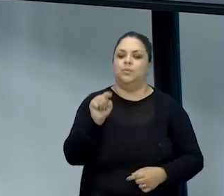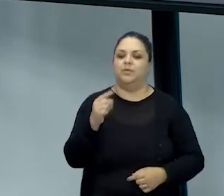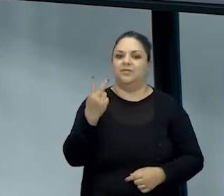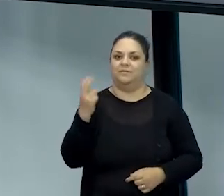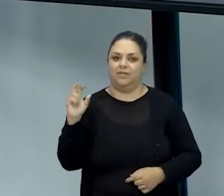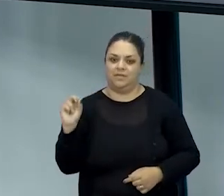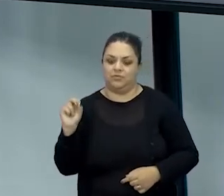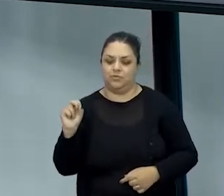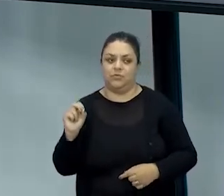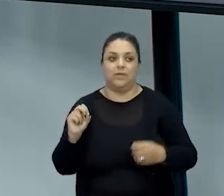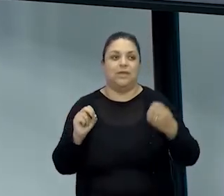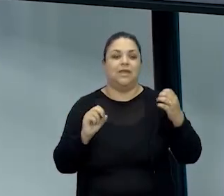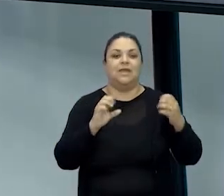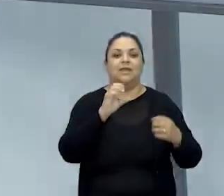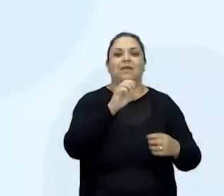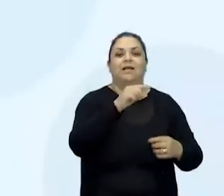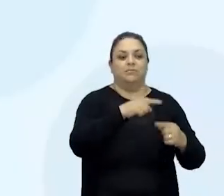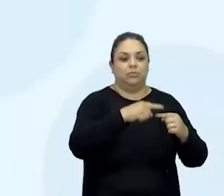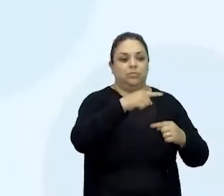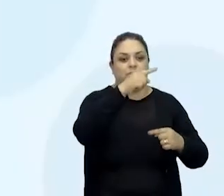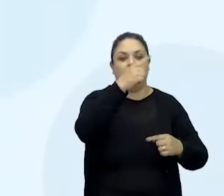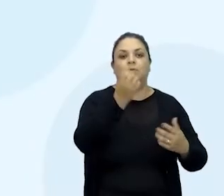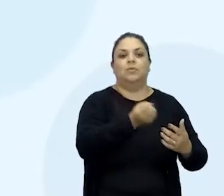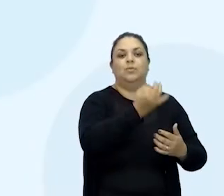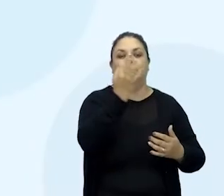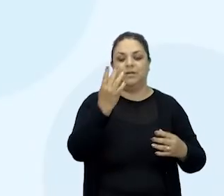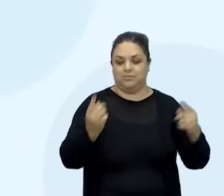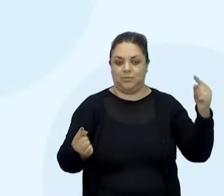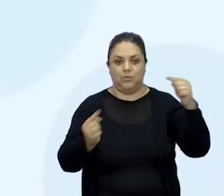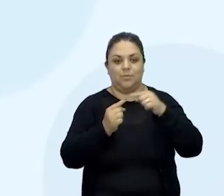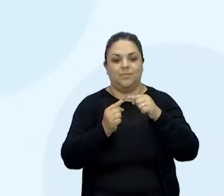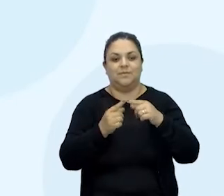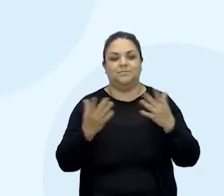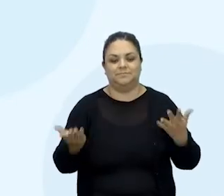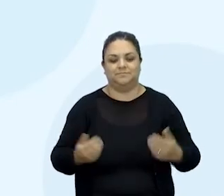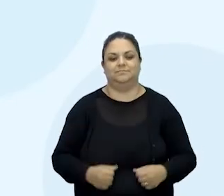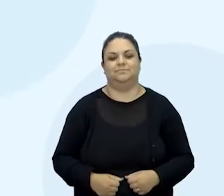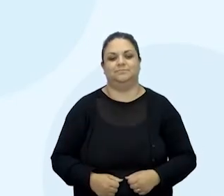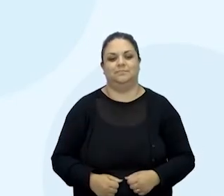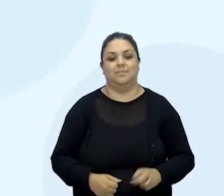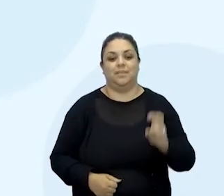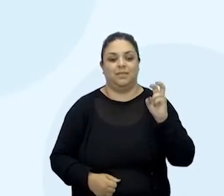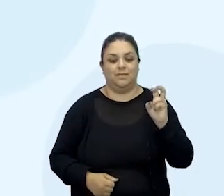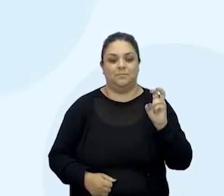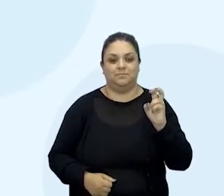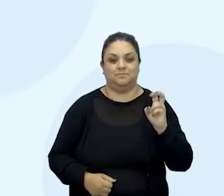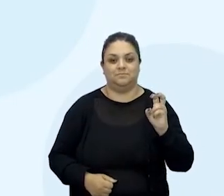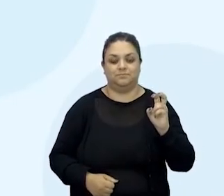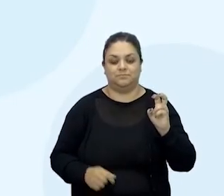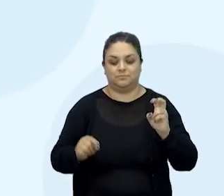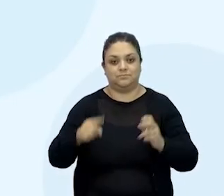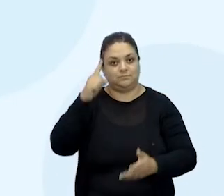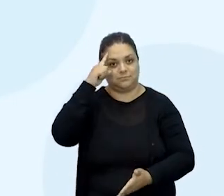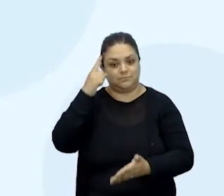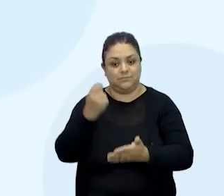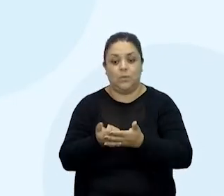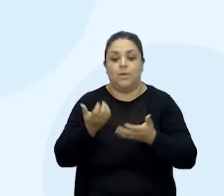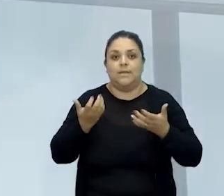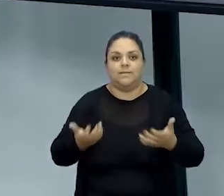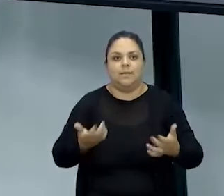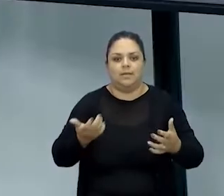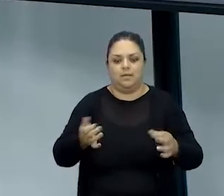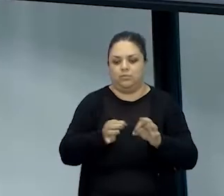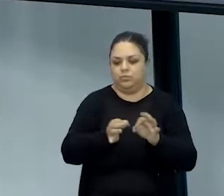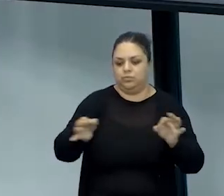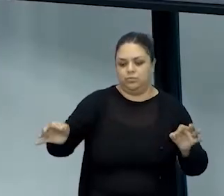escala? Tá? E o quinto passo é determinar o valor almejado. E aí, com a tabela já